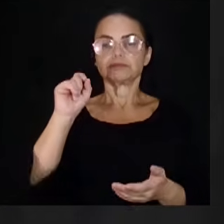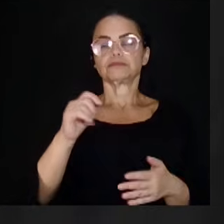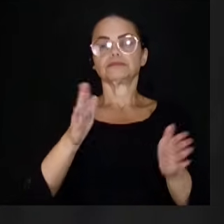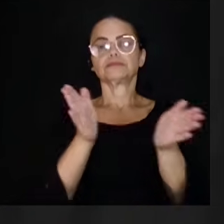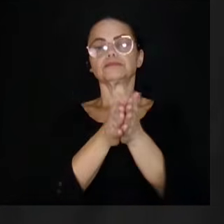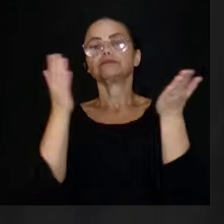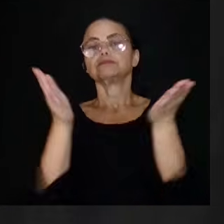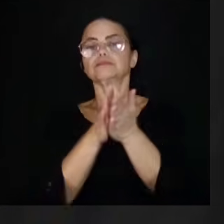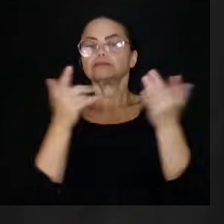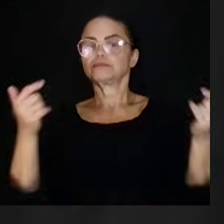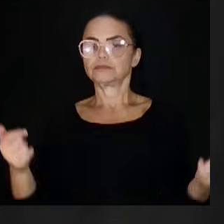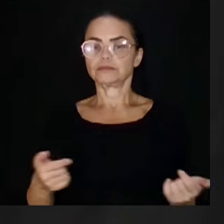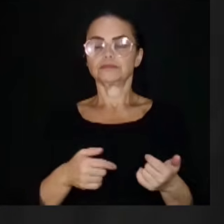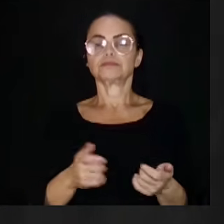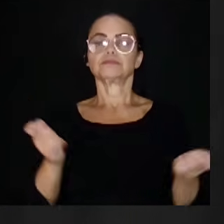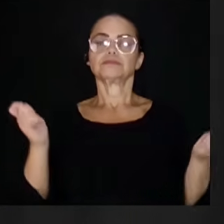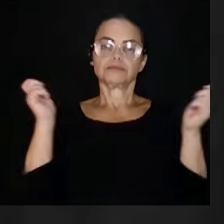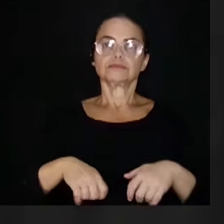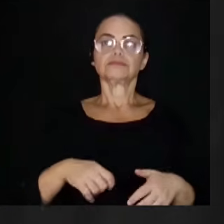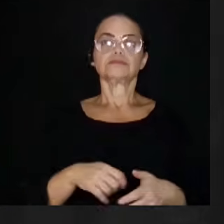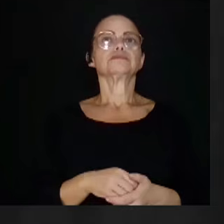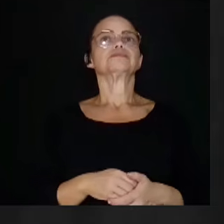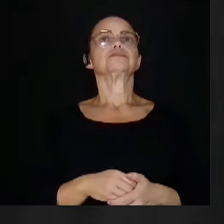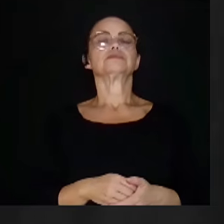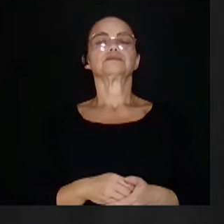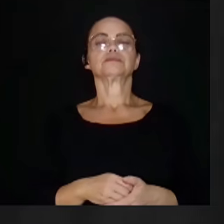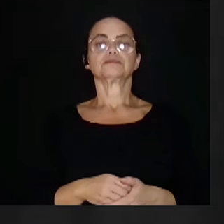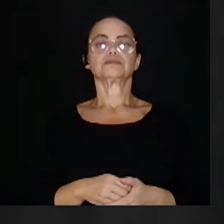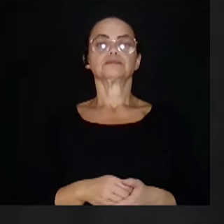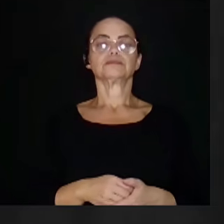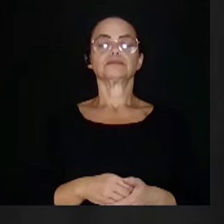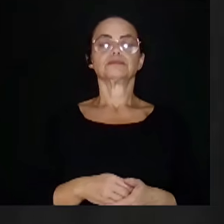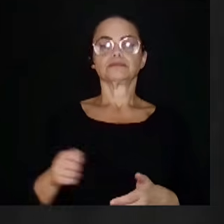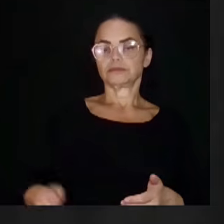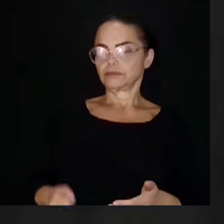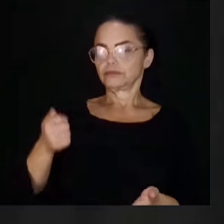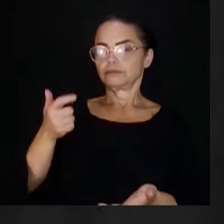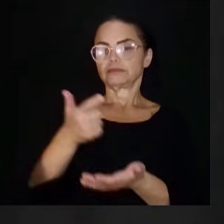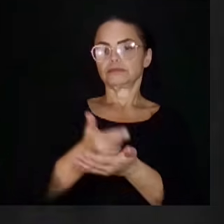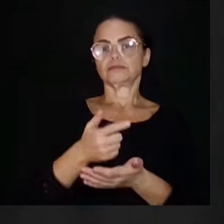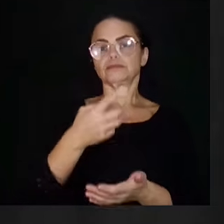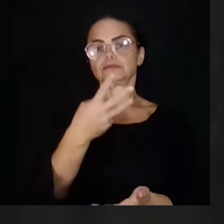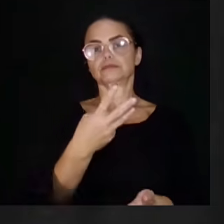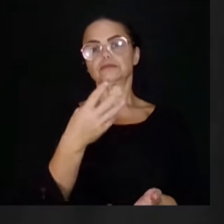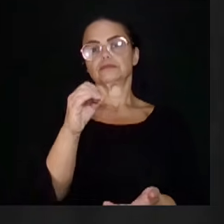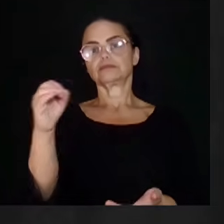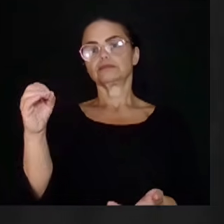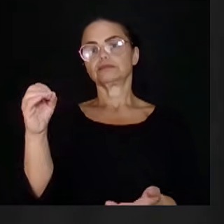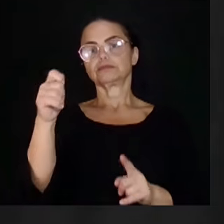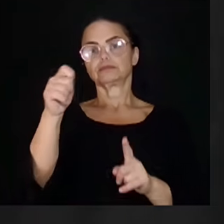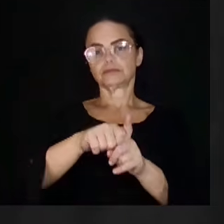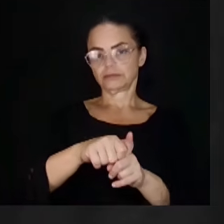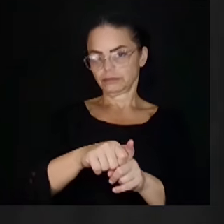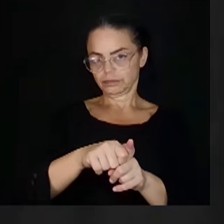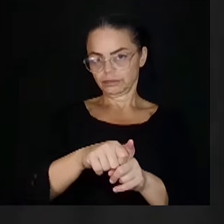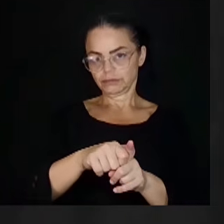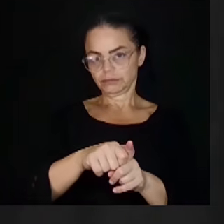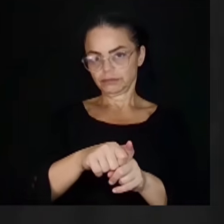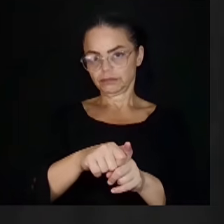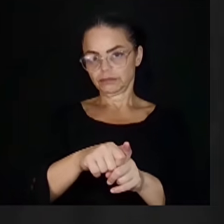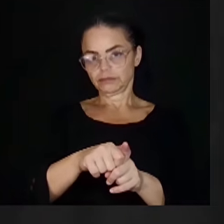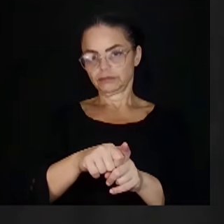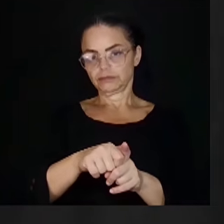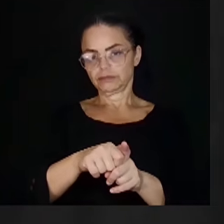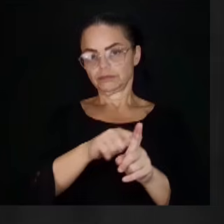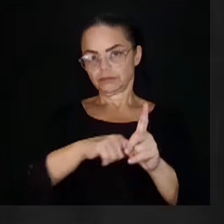tem condições de desembolsar ali R$300 por mês num valor social, porque